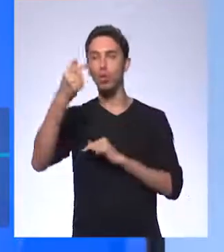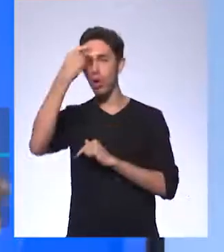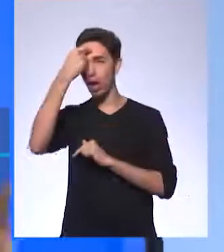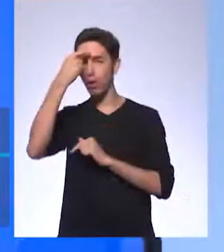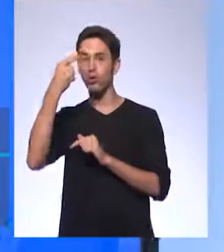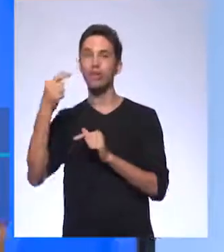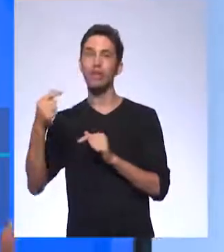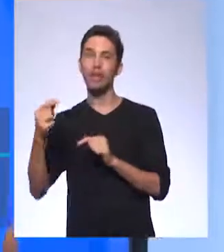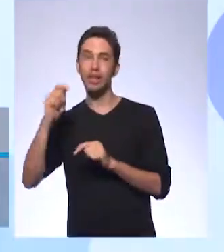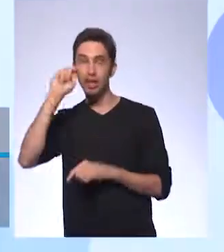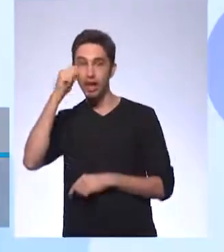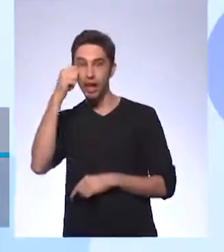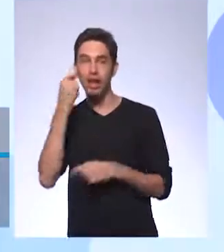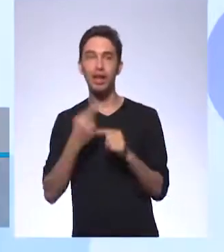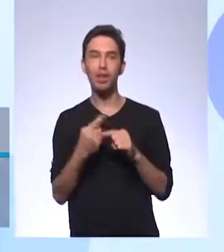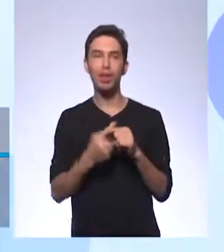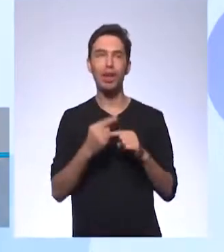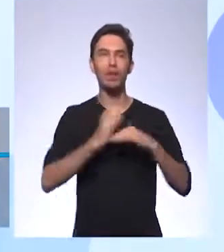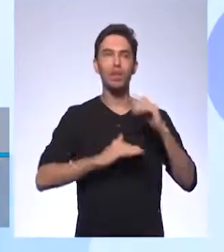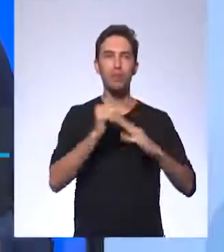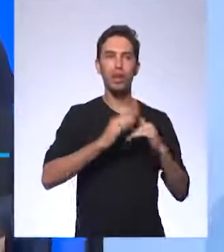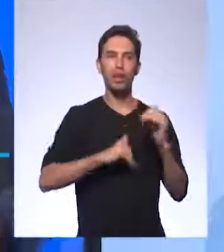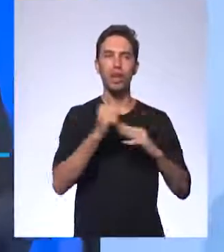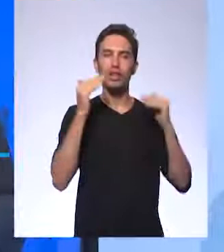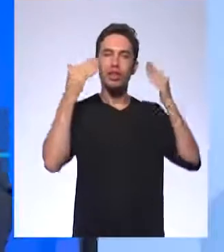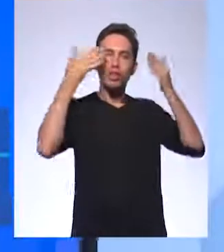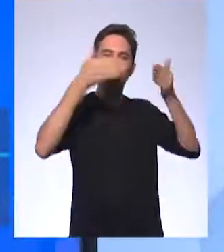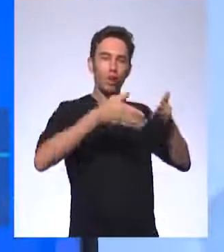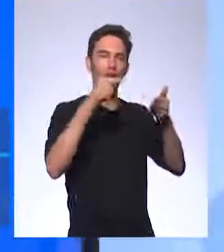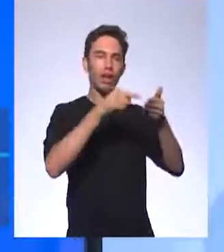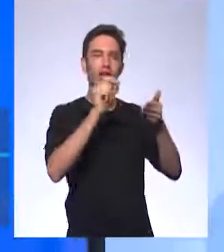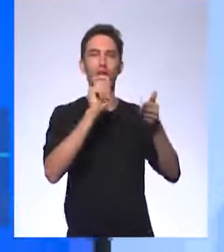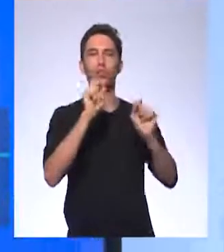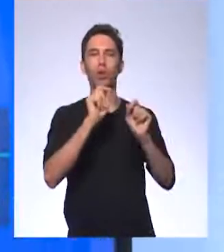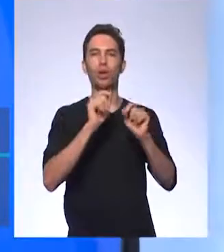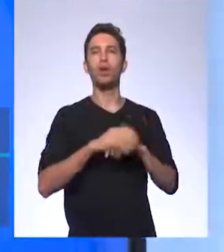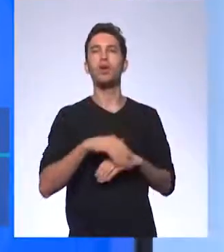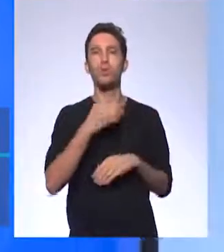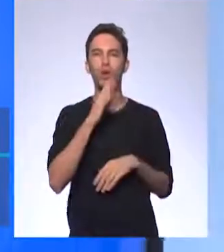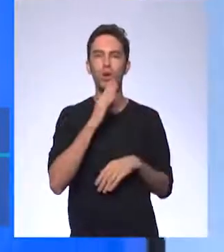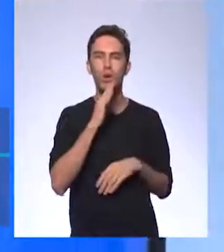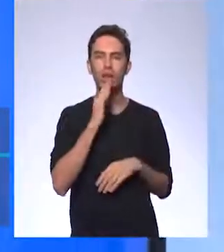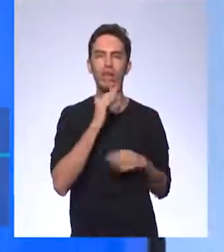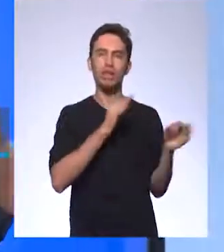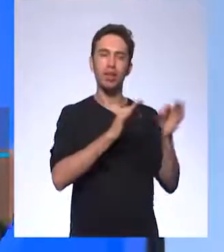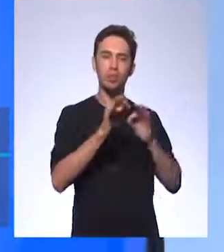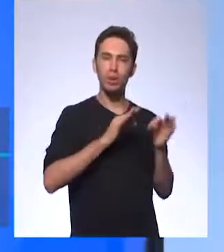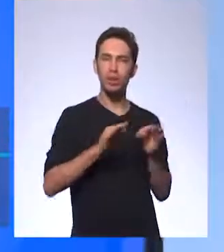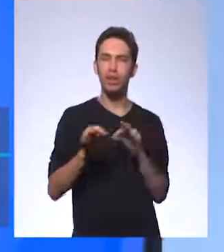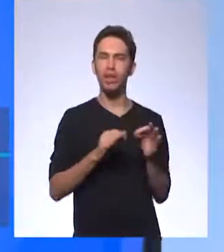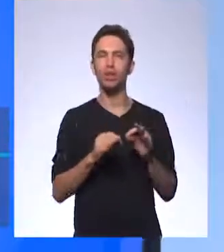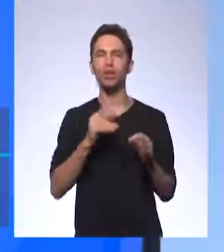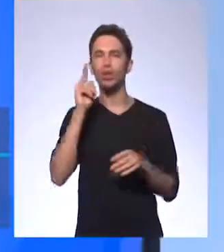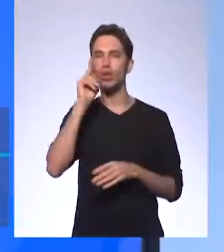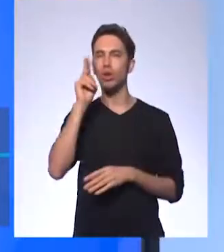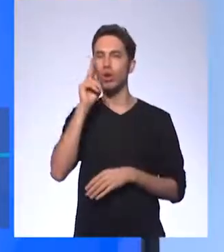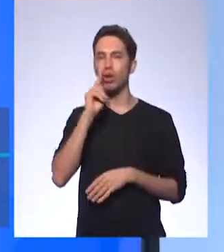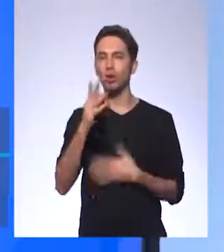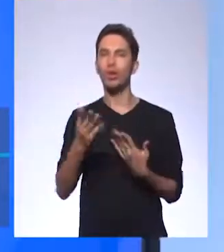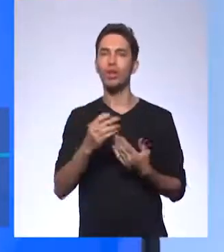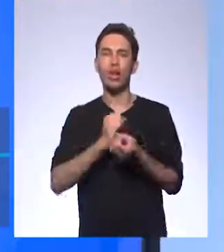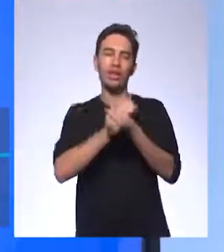Negra, porque as habilidades elas estão todas voltadas aí para conhecer esse processo histórico